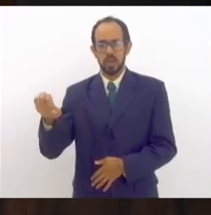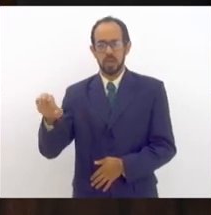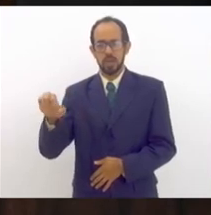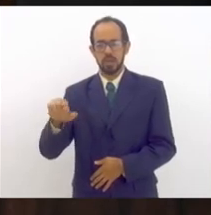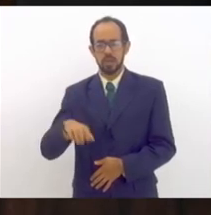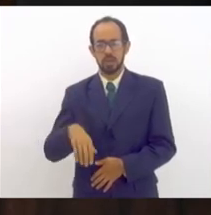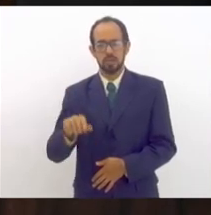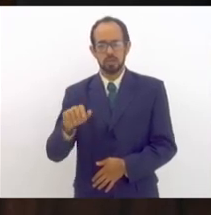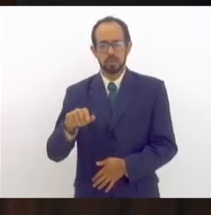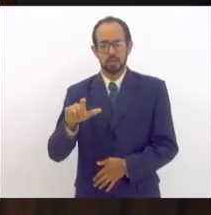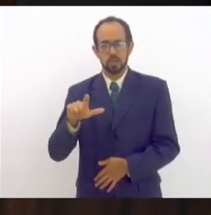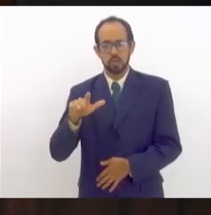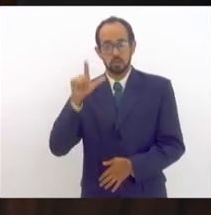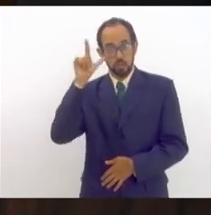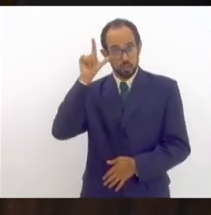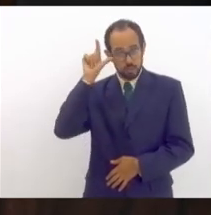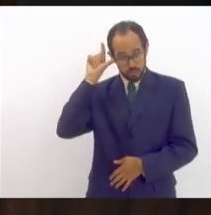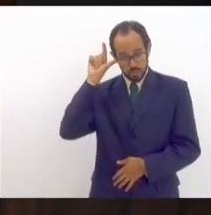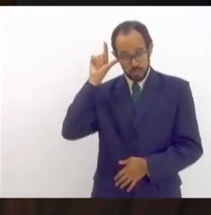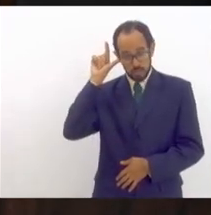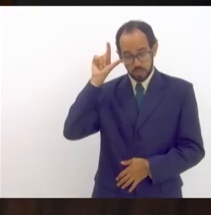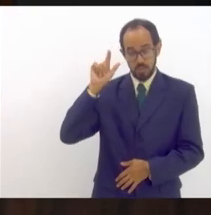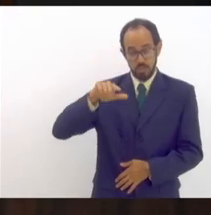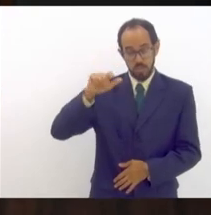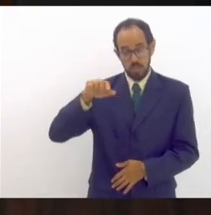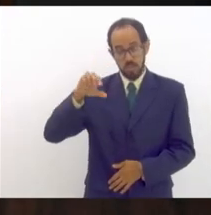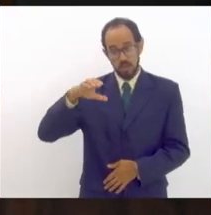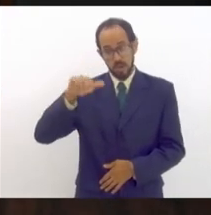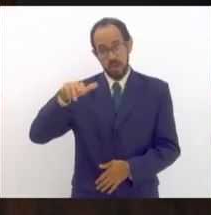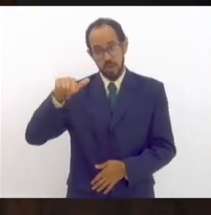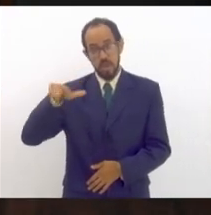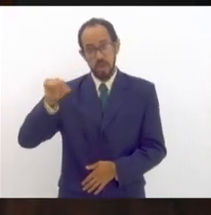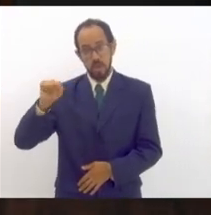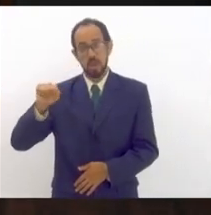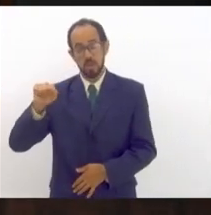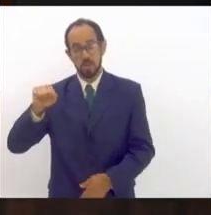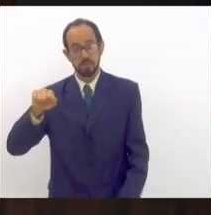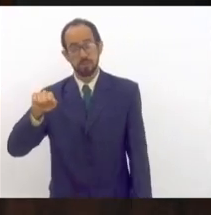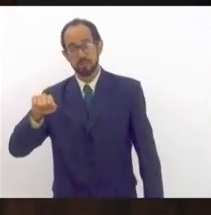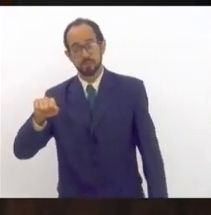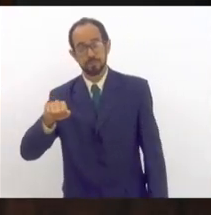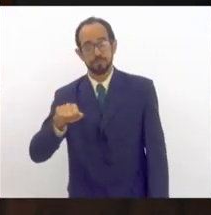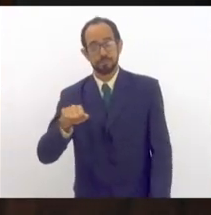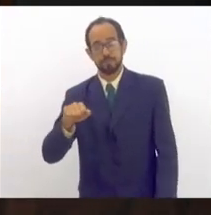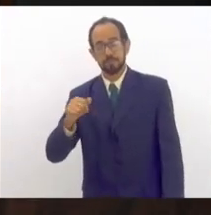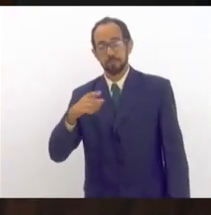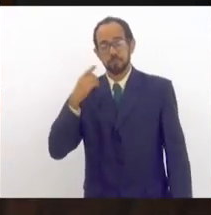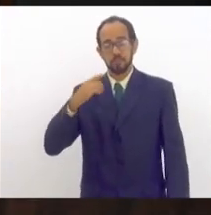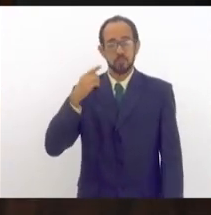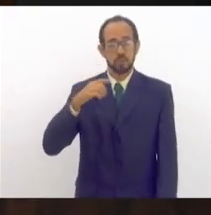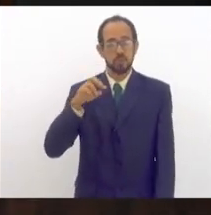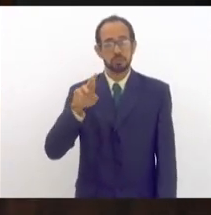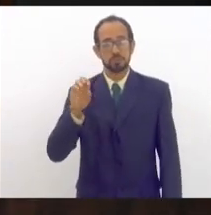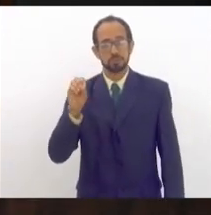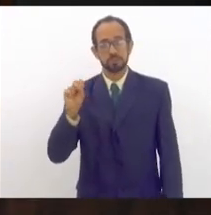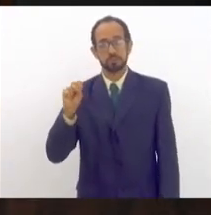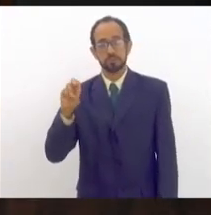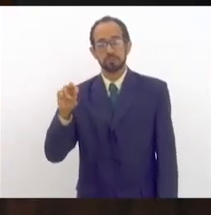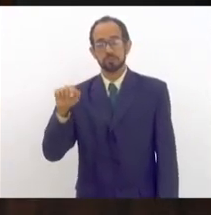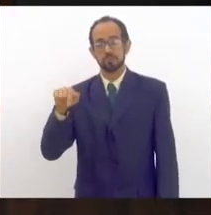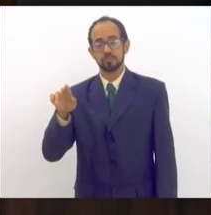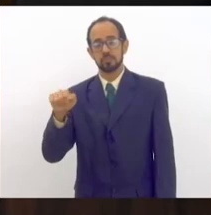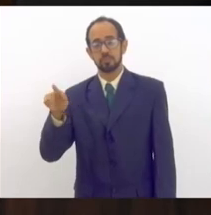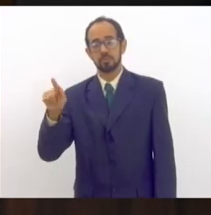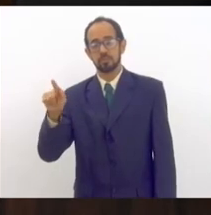deputada Lucinha Deputado Márcio canela Deputado Rosemberg Reis